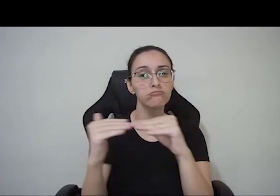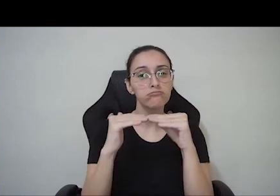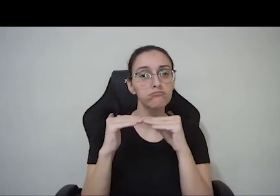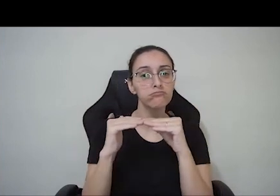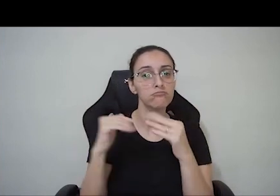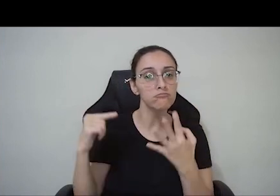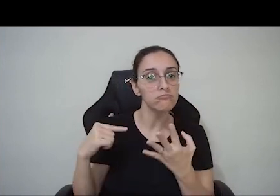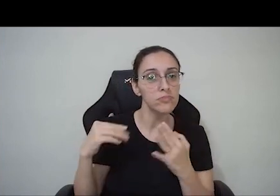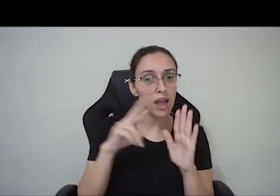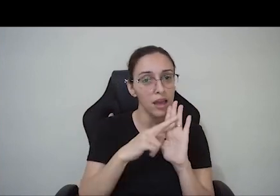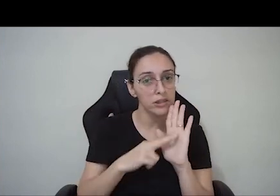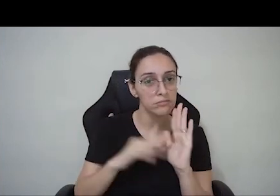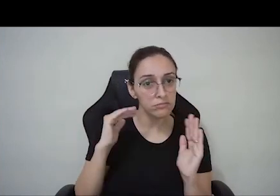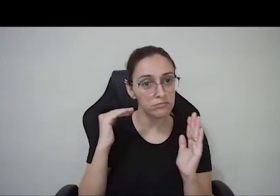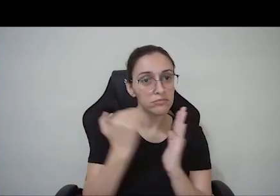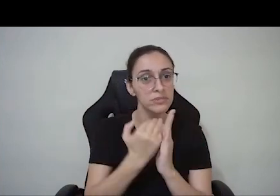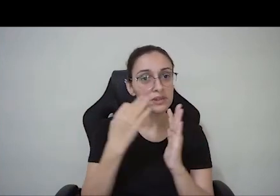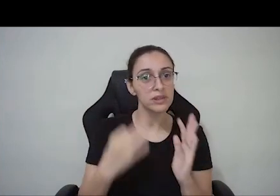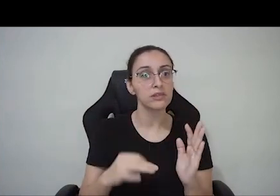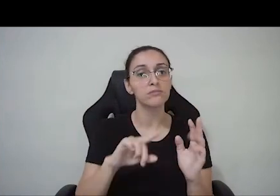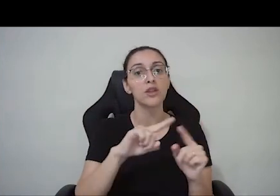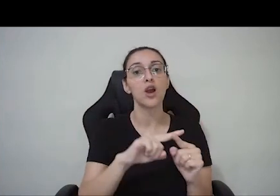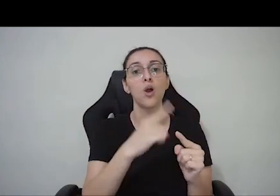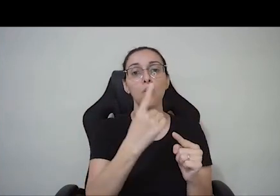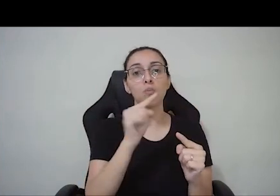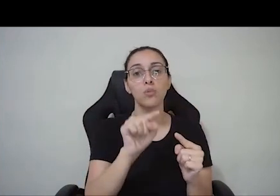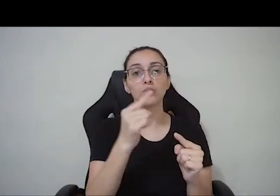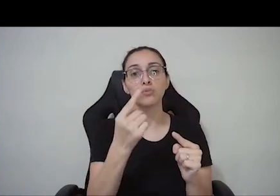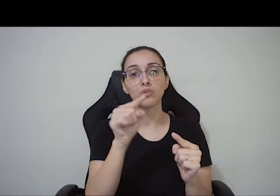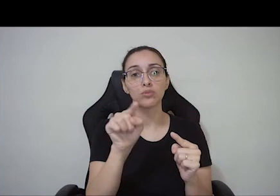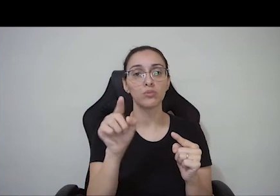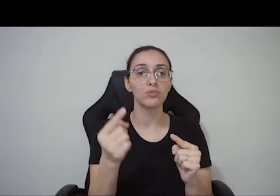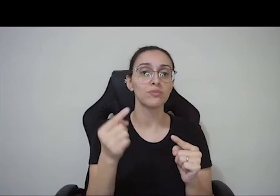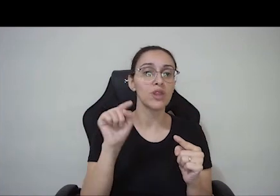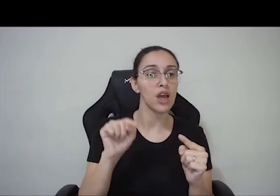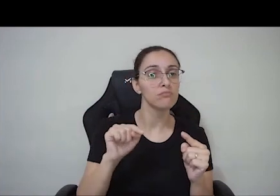conformidade. O 1.1.1 é o código do critério de